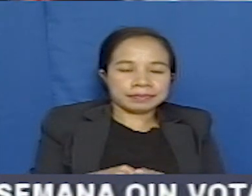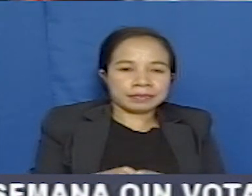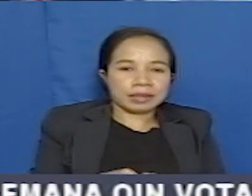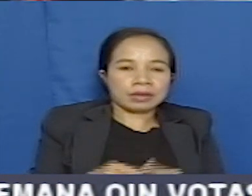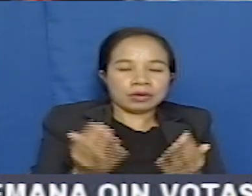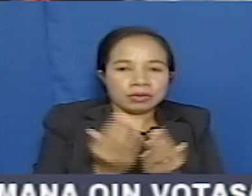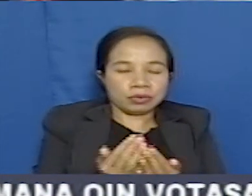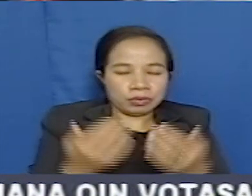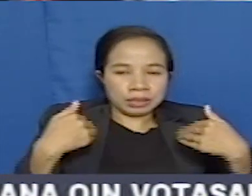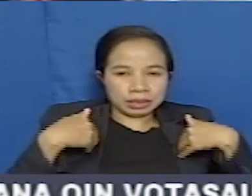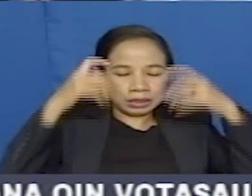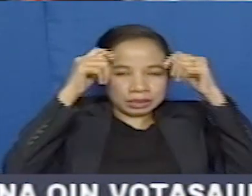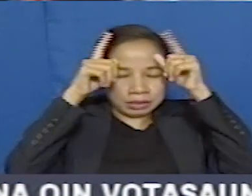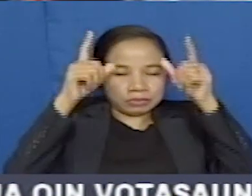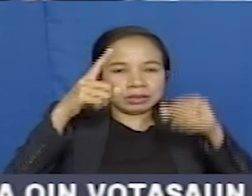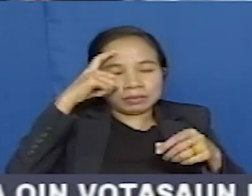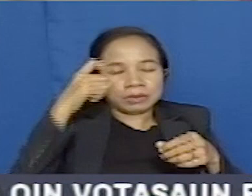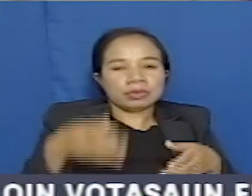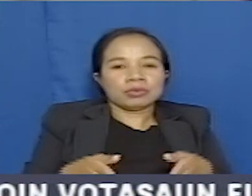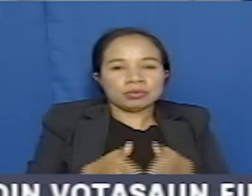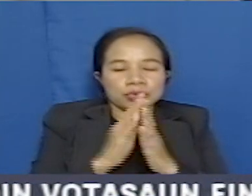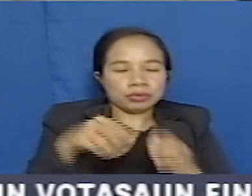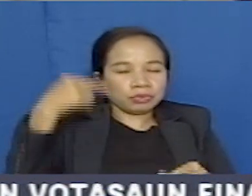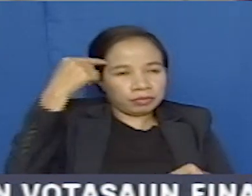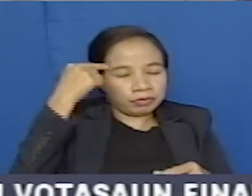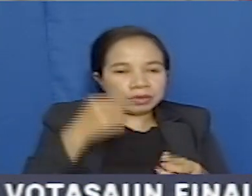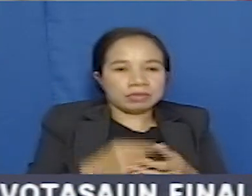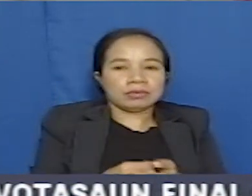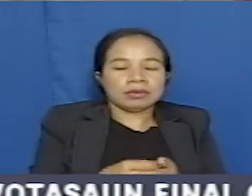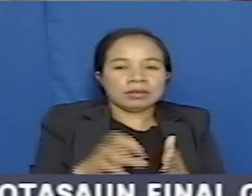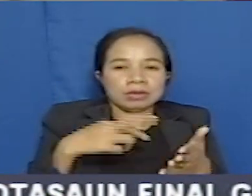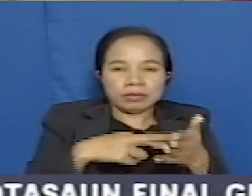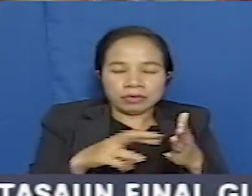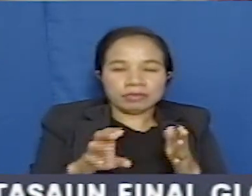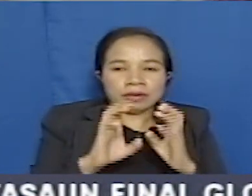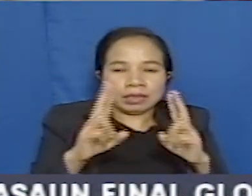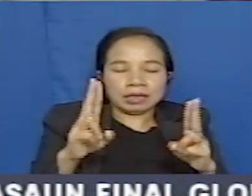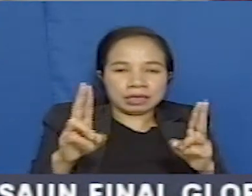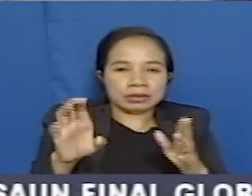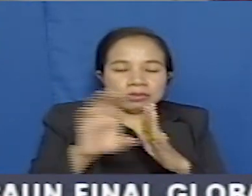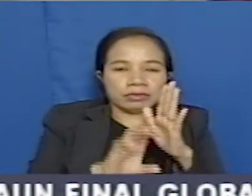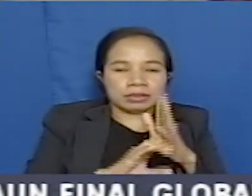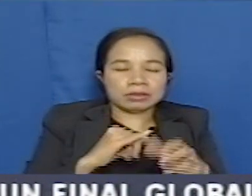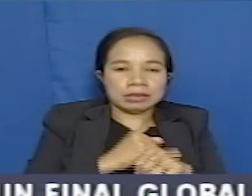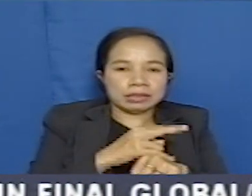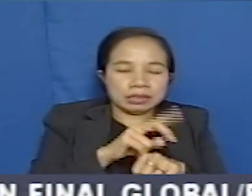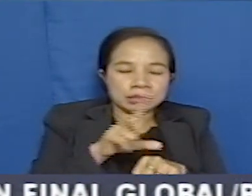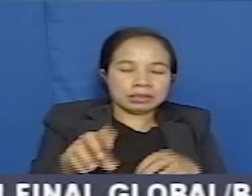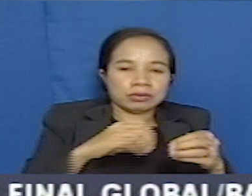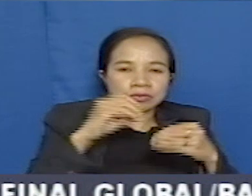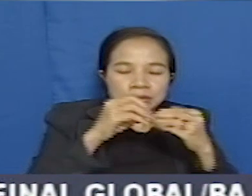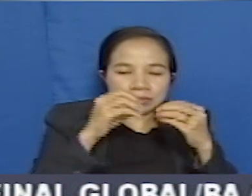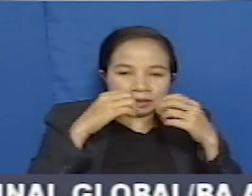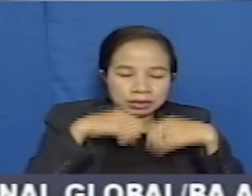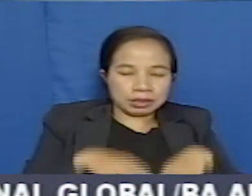e Timor-Leste. Também se exige o governo ato ratifica a lei Convenção Internacional Sira, com a marinheiro NIAN,